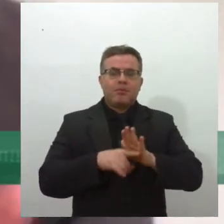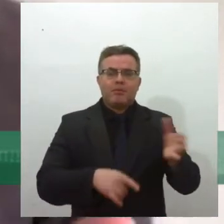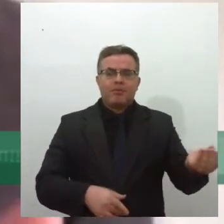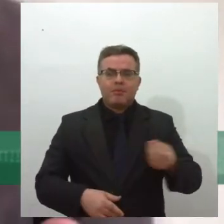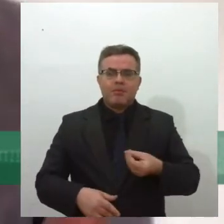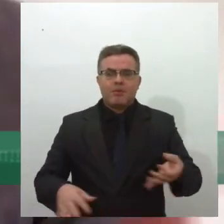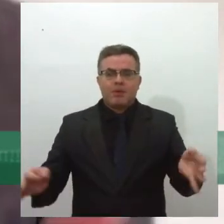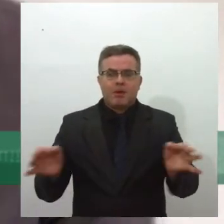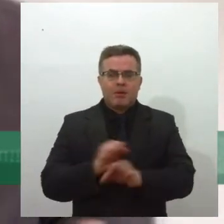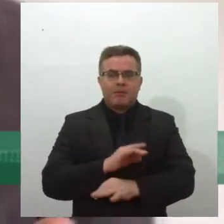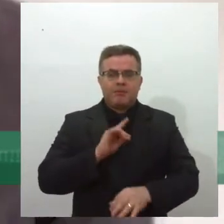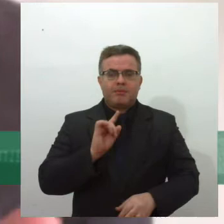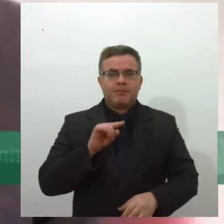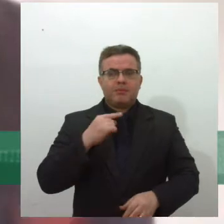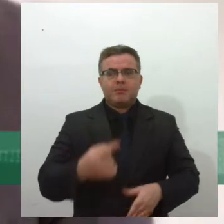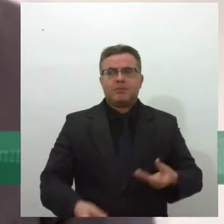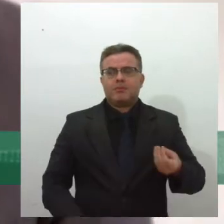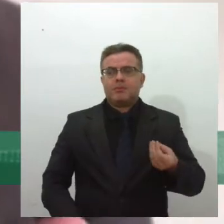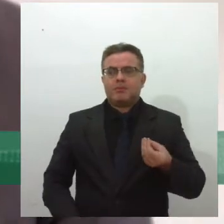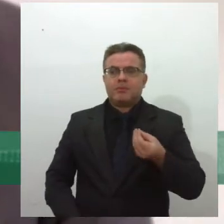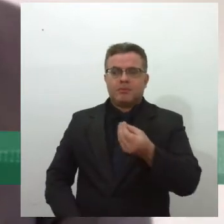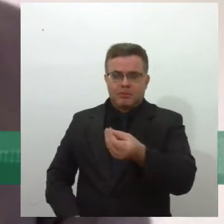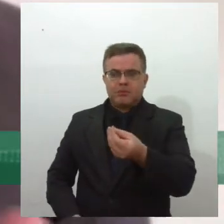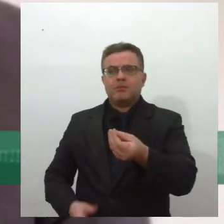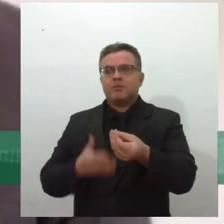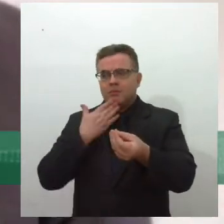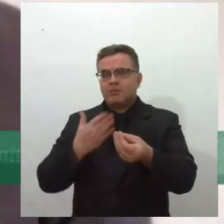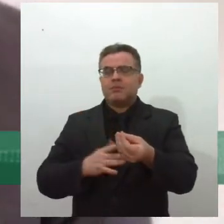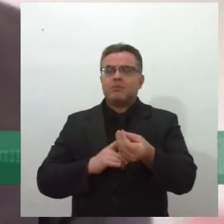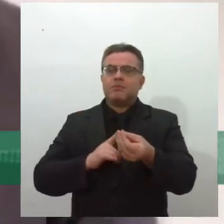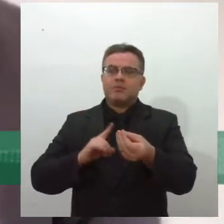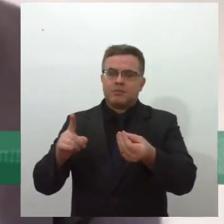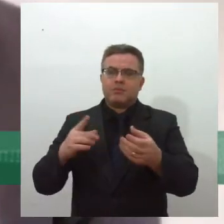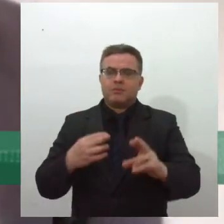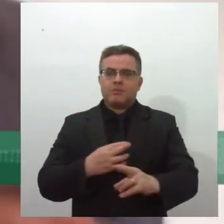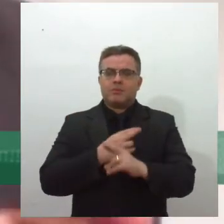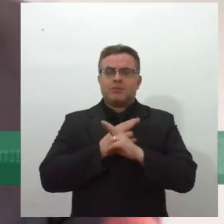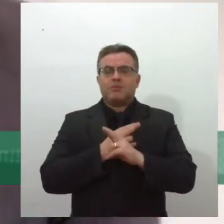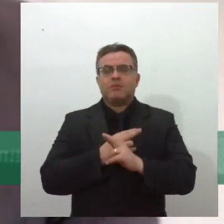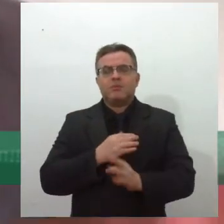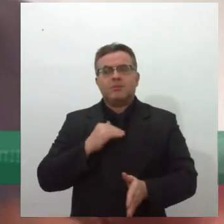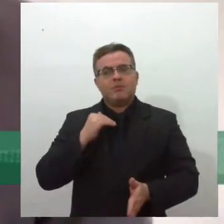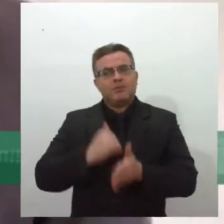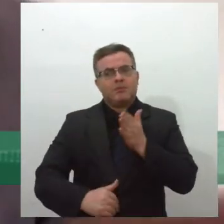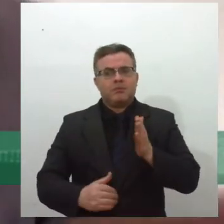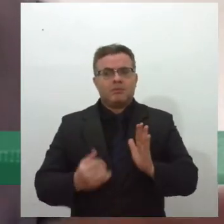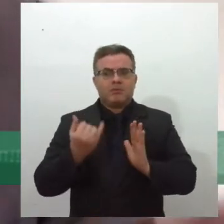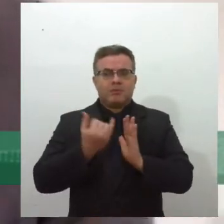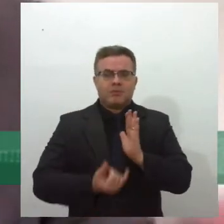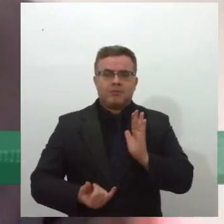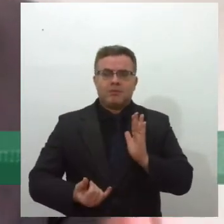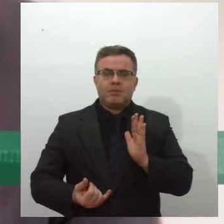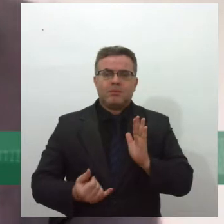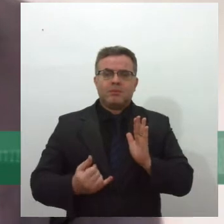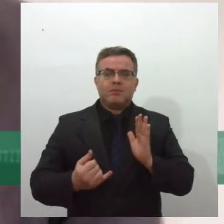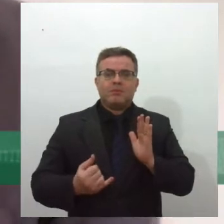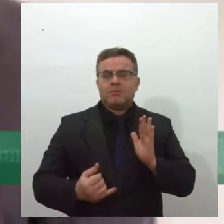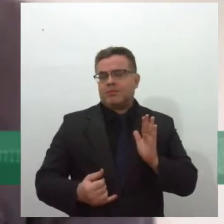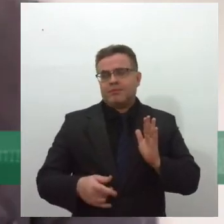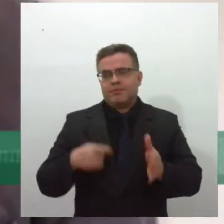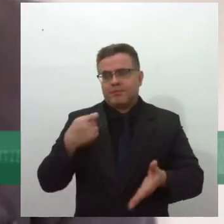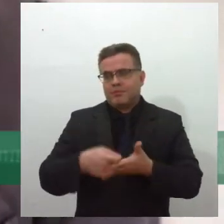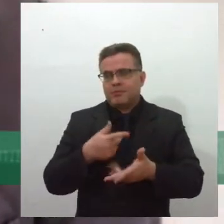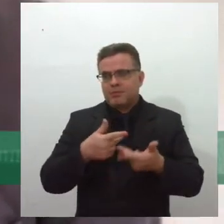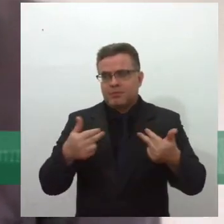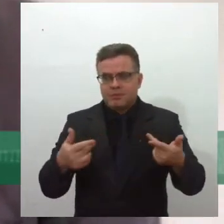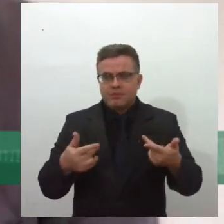relatório. Esse relatório eu anexo a um pedido que eu faço junto à Receita Federal de isenção. Isenção de quê? Da minha tributação de imposto